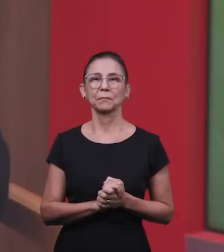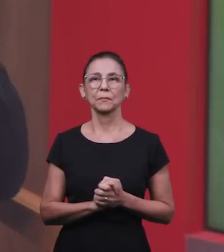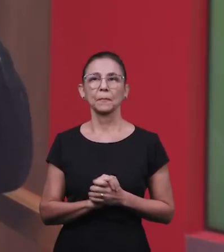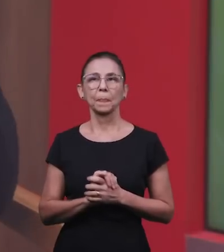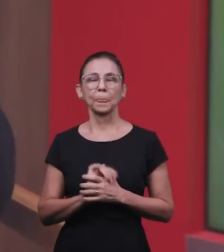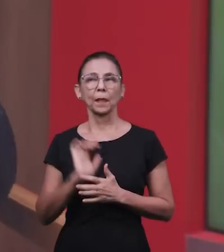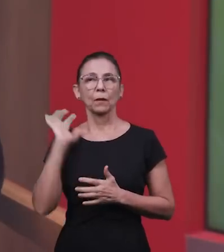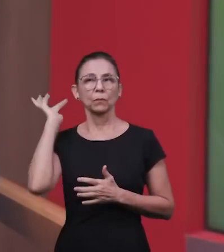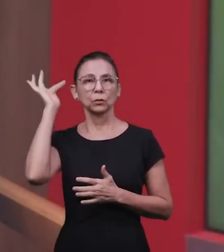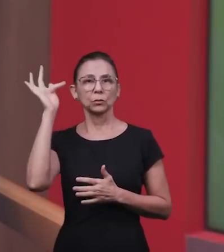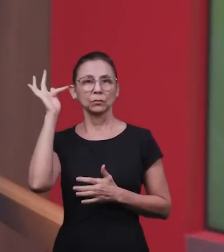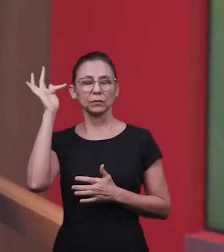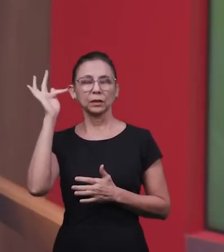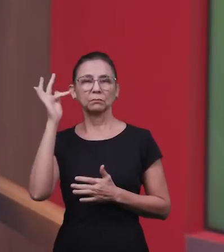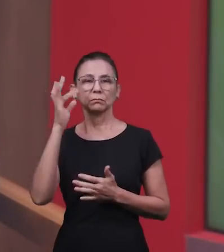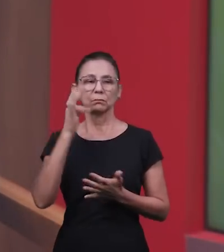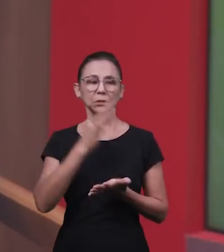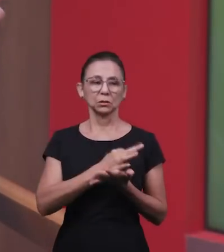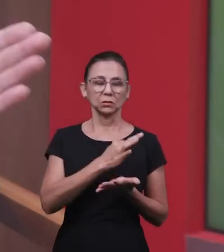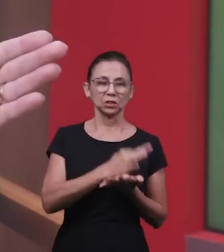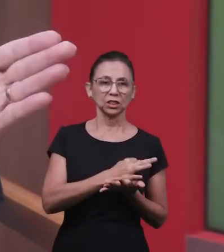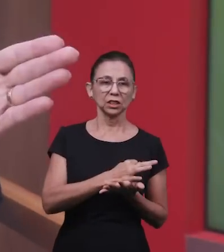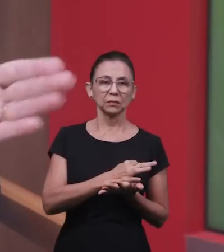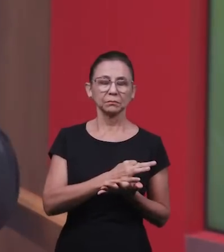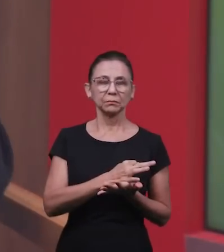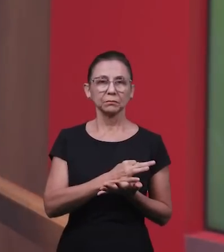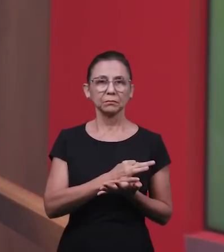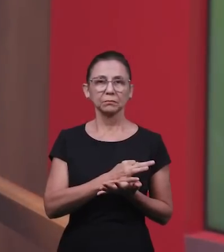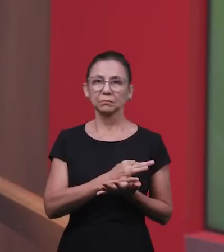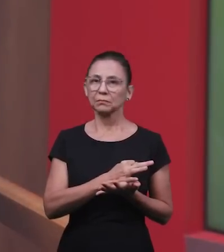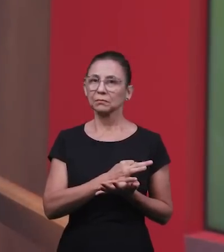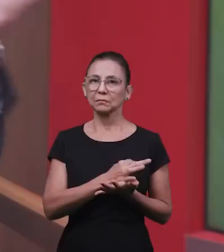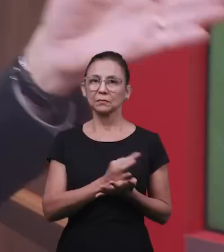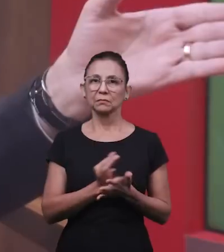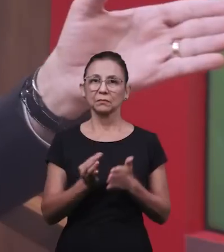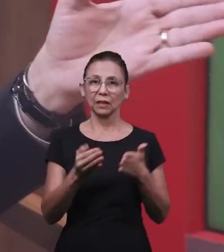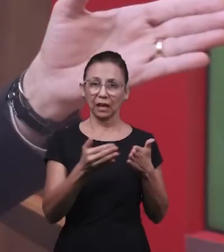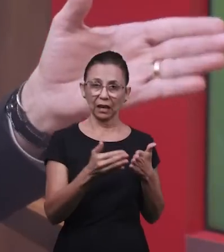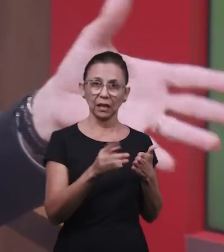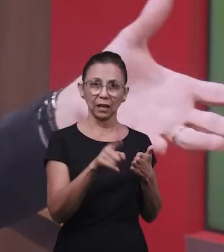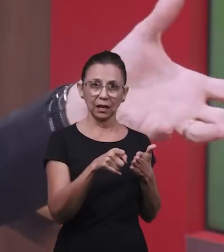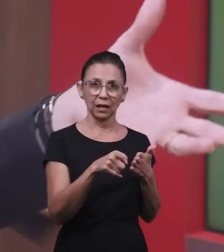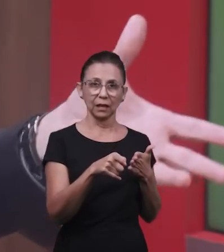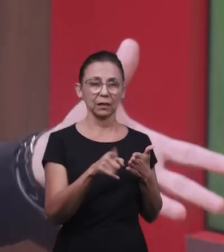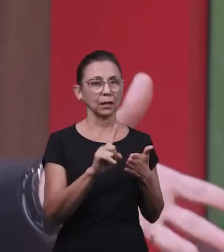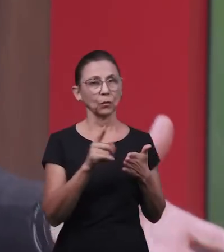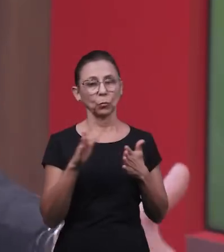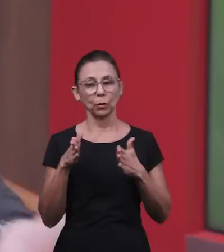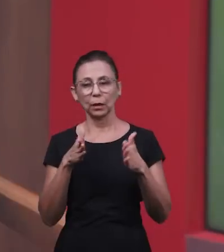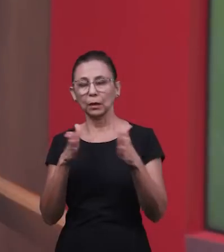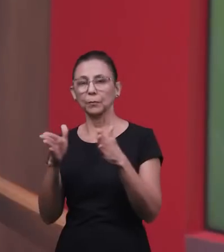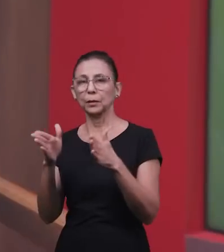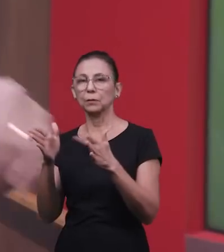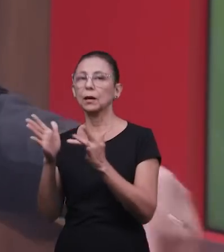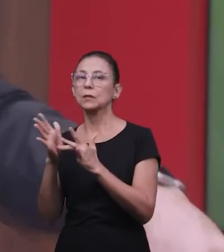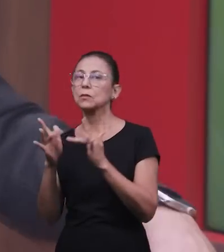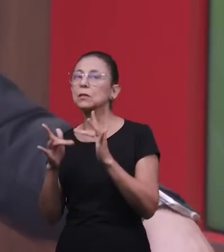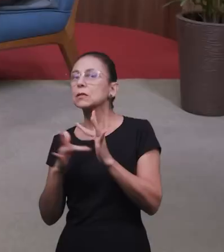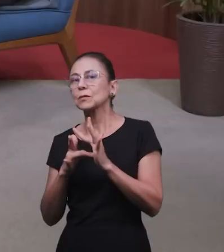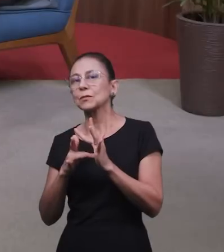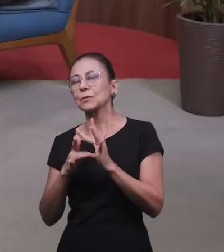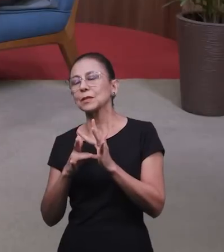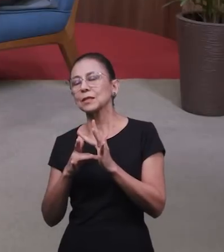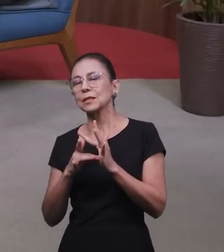mas é o caminho. Jesus é o caminho, não existe outro. Esse caminho vem a partir da palavra